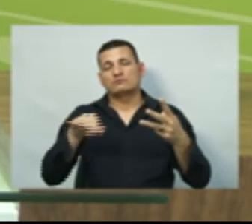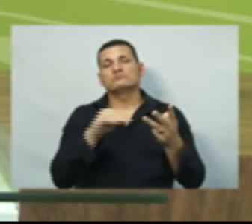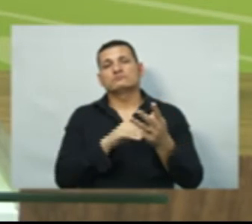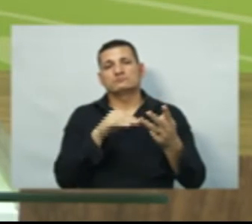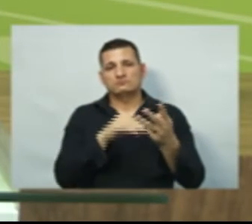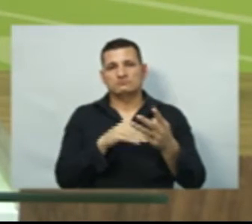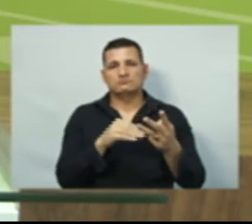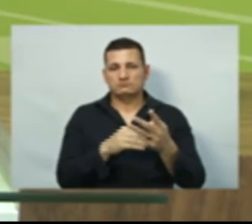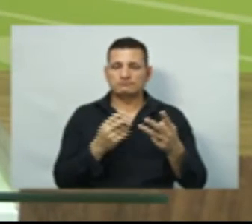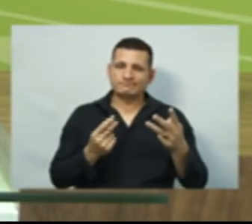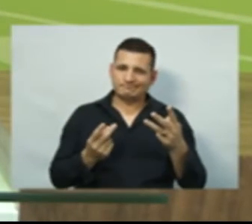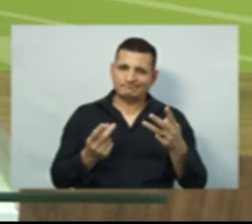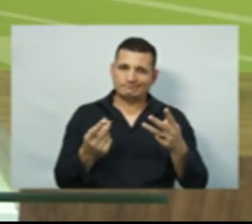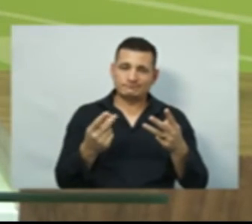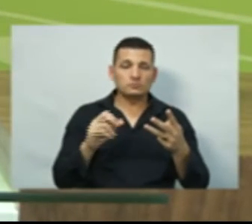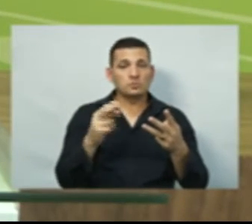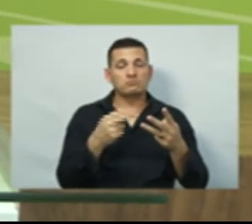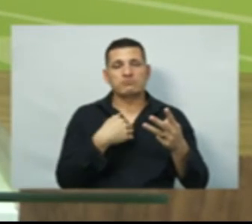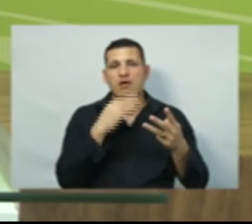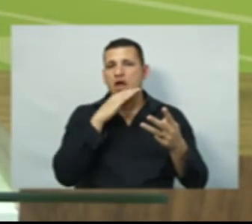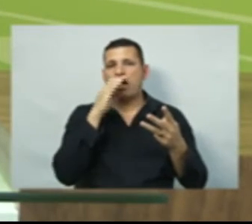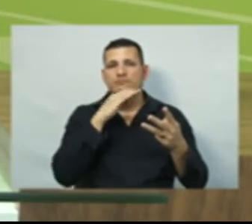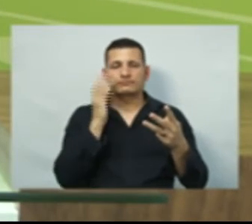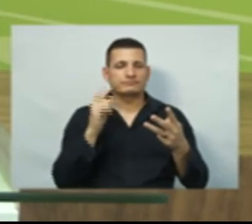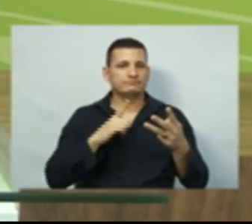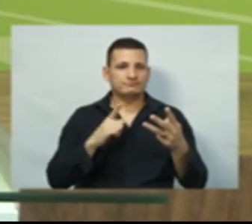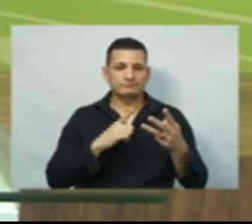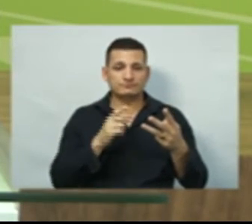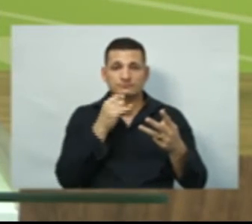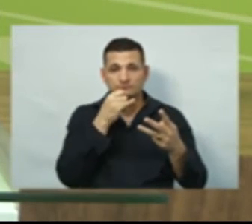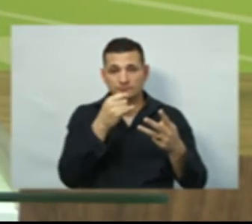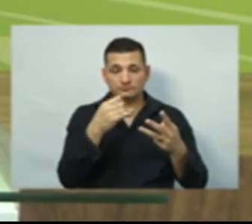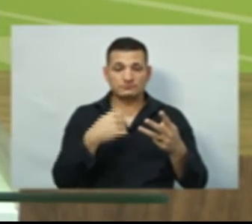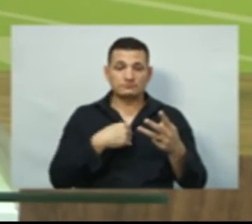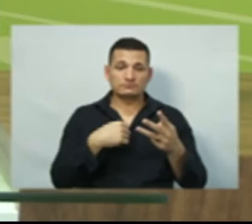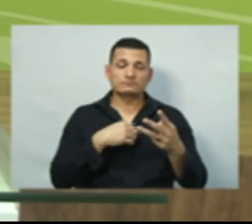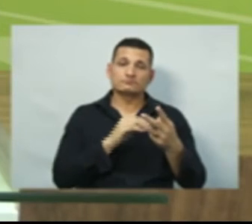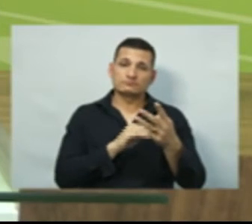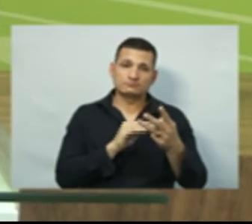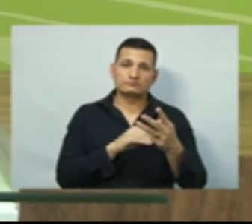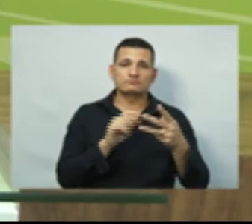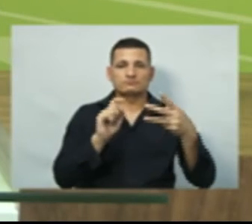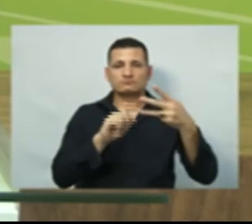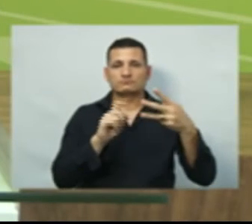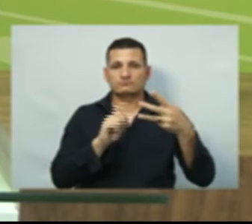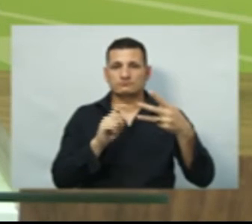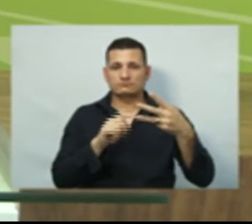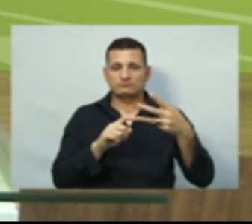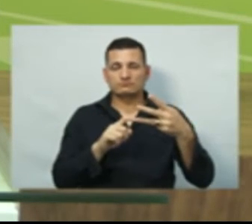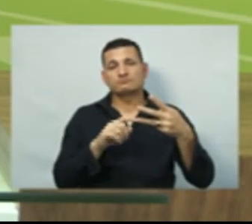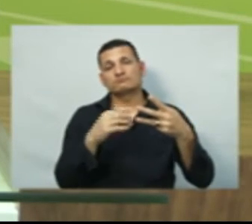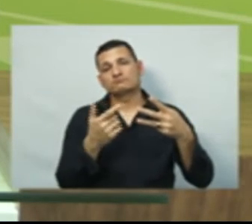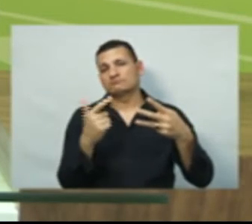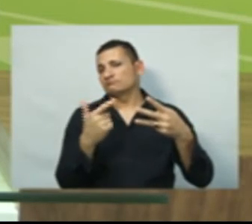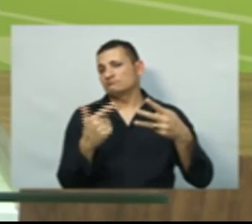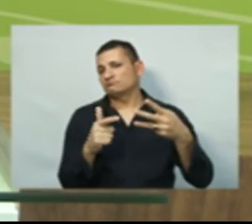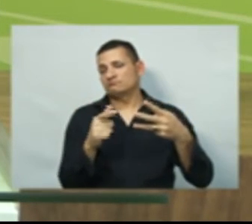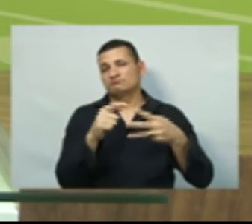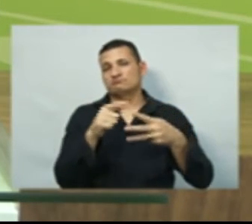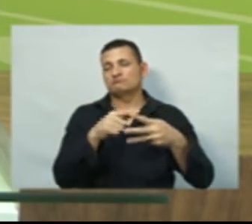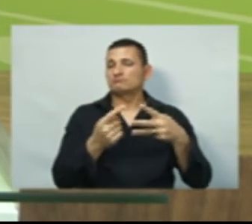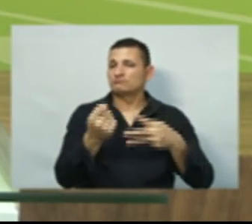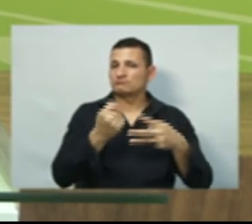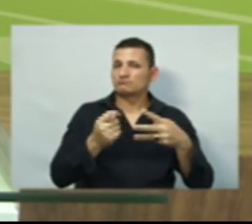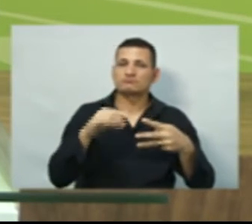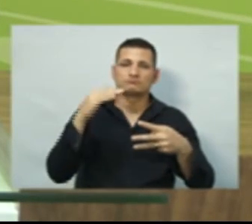um bom tempo ou o mais rápido possível. Se eu estiver focando muito no meio ambiente, eu não estou crescendo economicamente